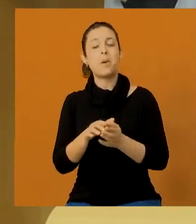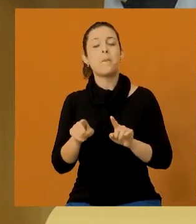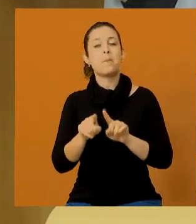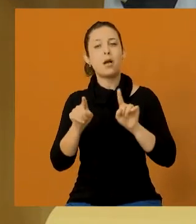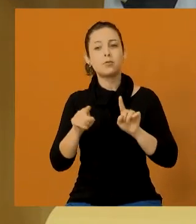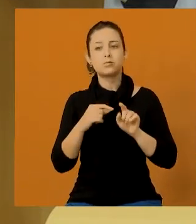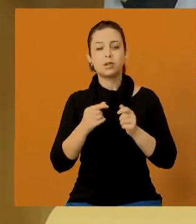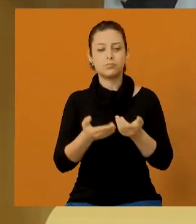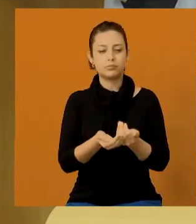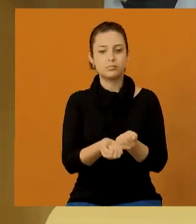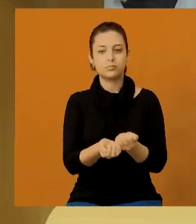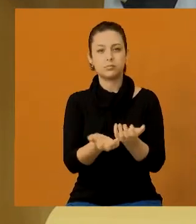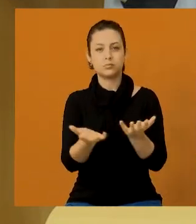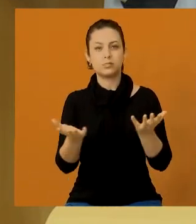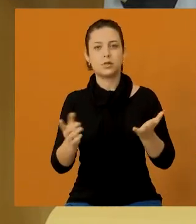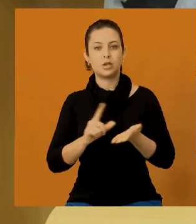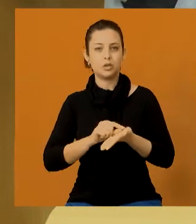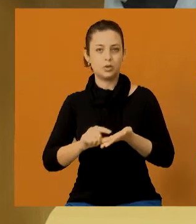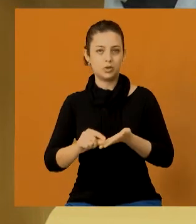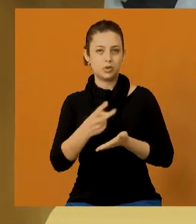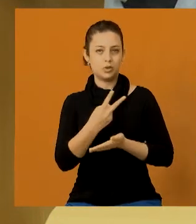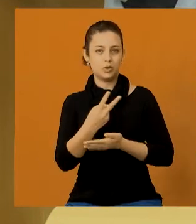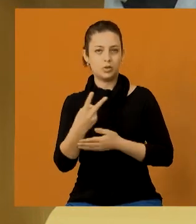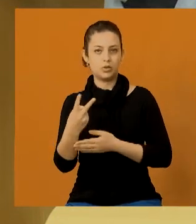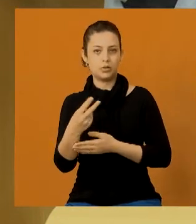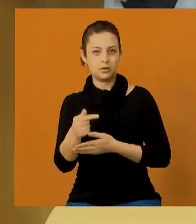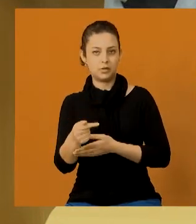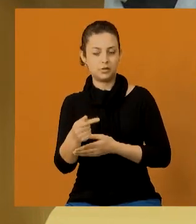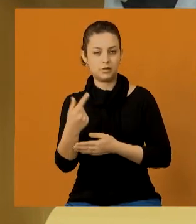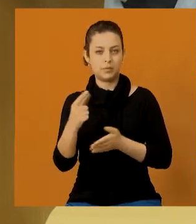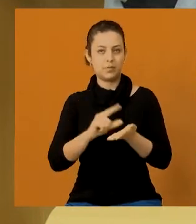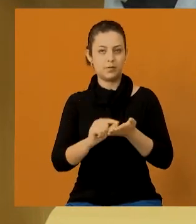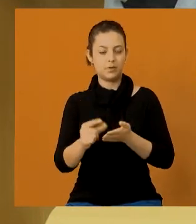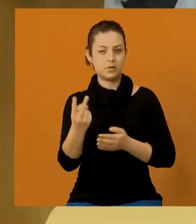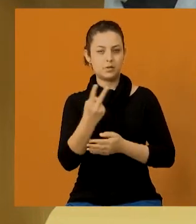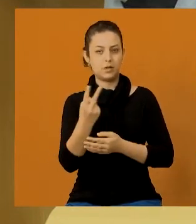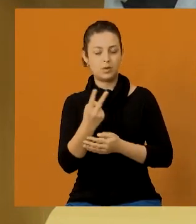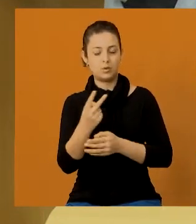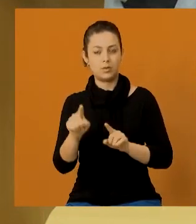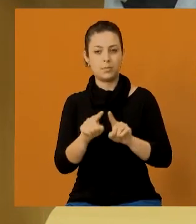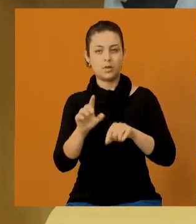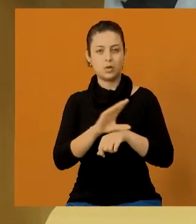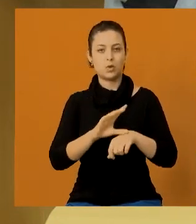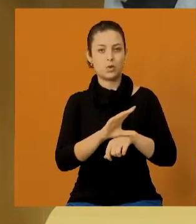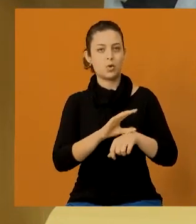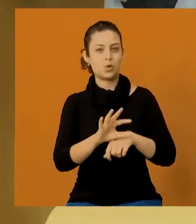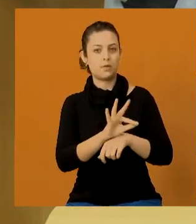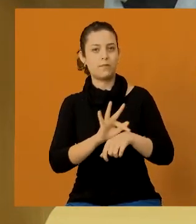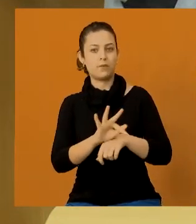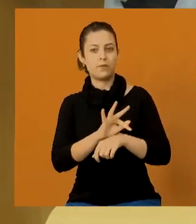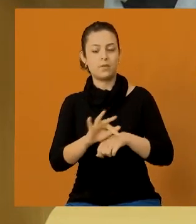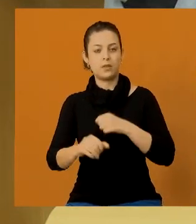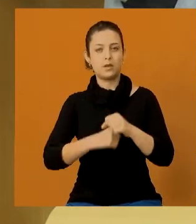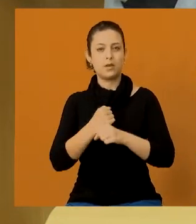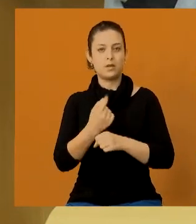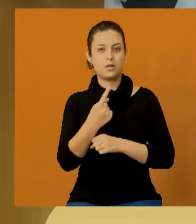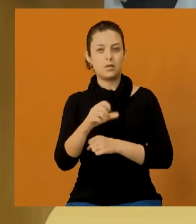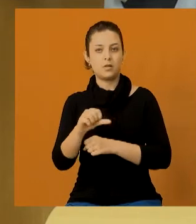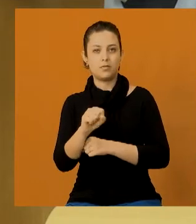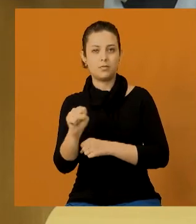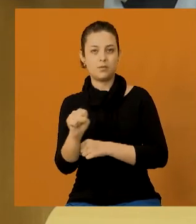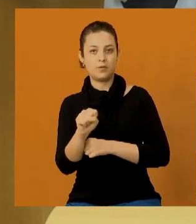que atende não somente o artigo 227, parágrafo 2º da Constituição Federal de